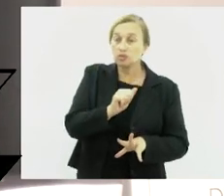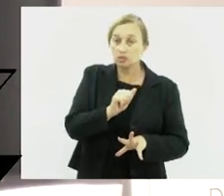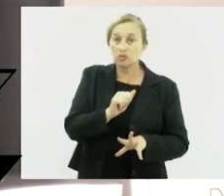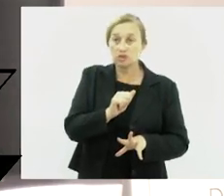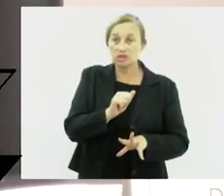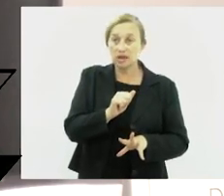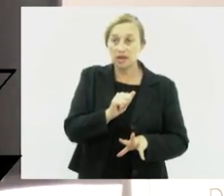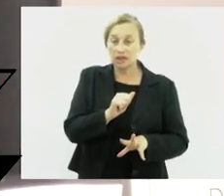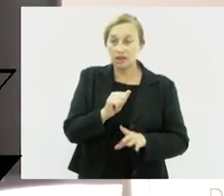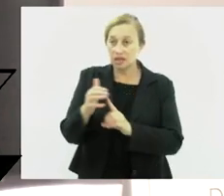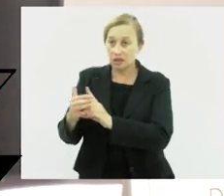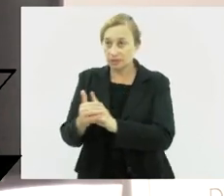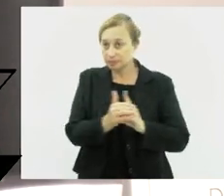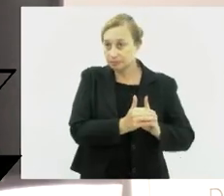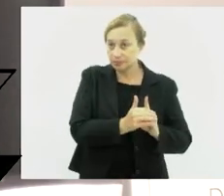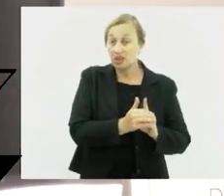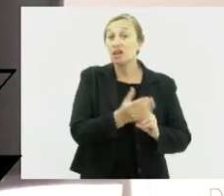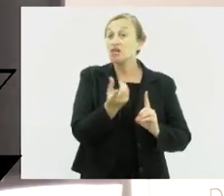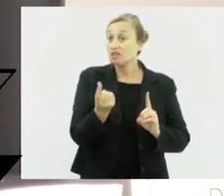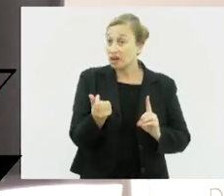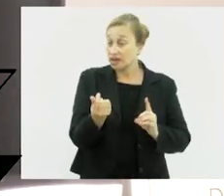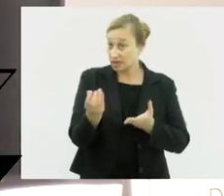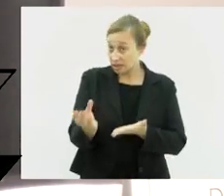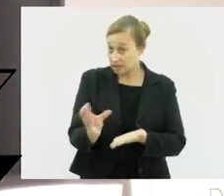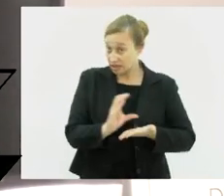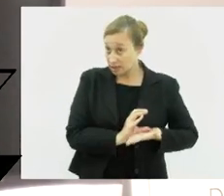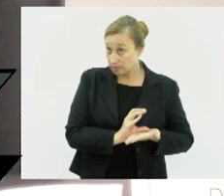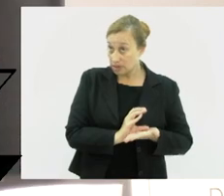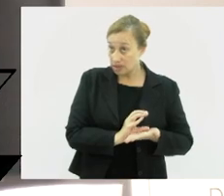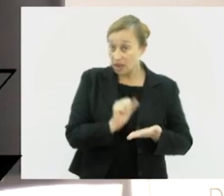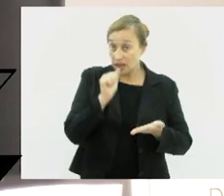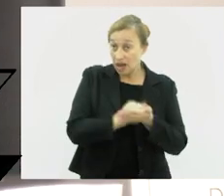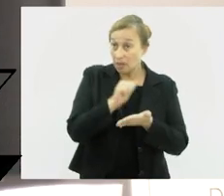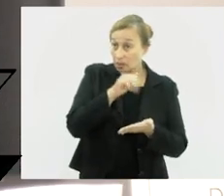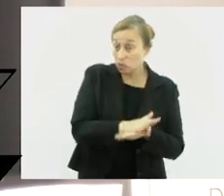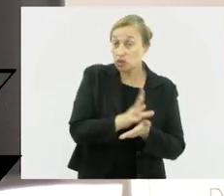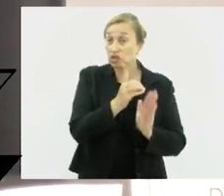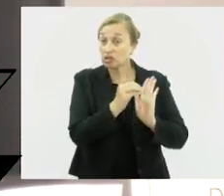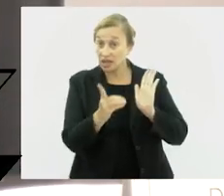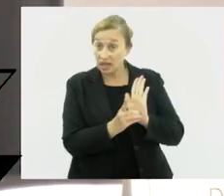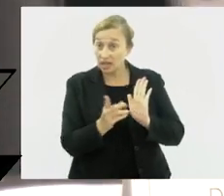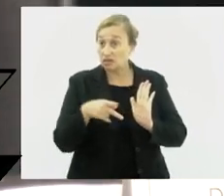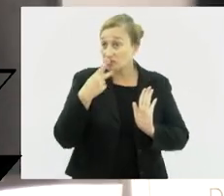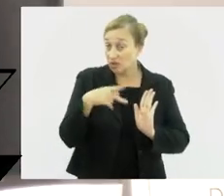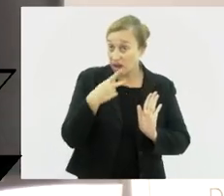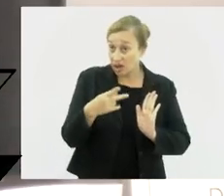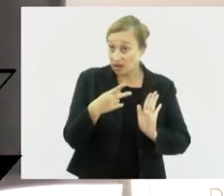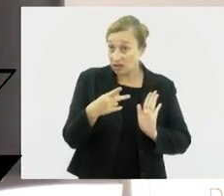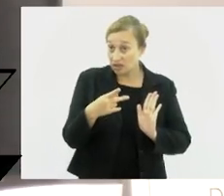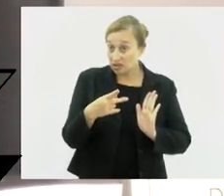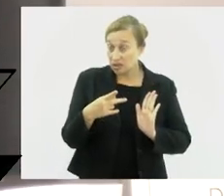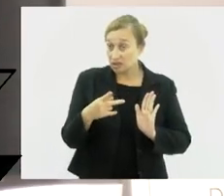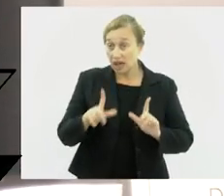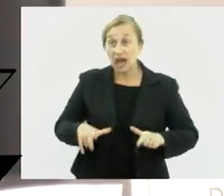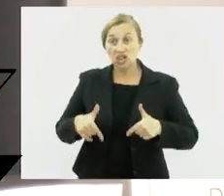deverão receber o percentual das multas que o decreto fala, né? Porque aí você está agindo dos